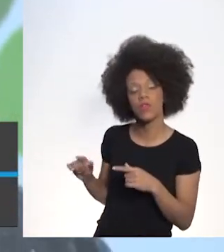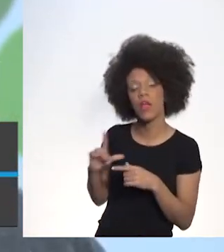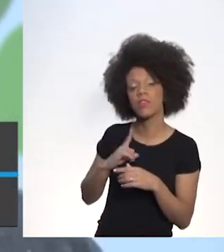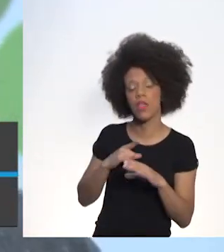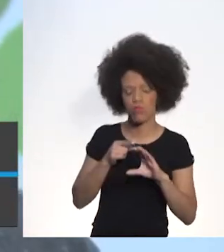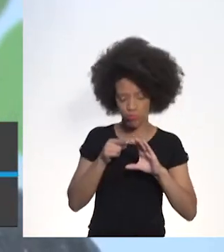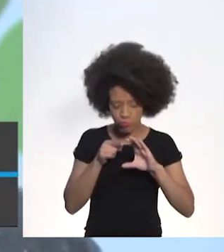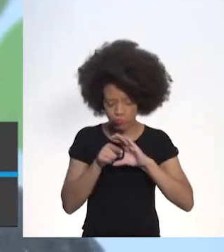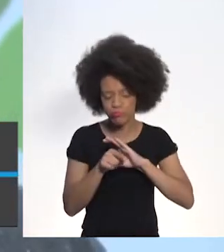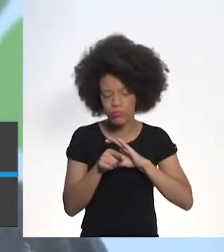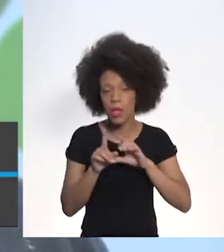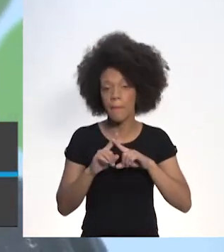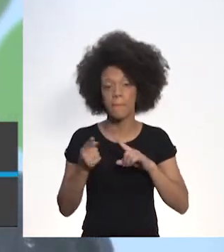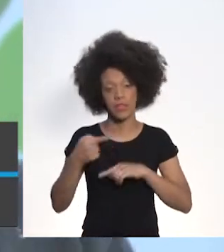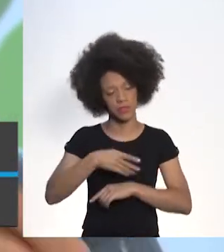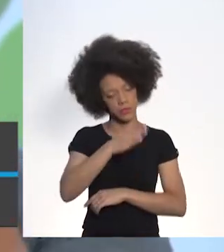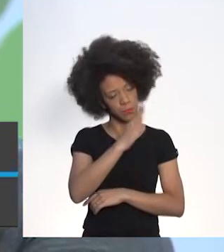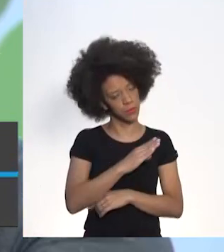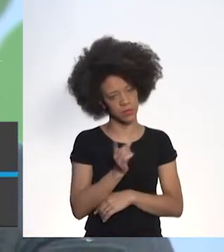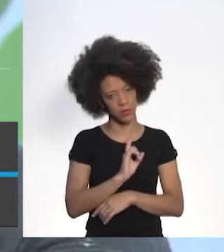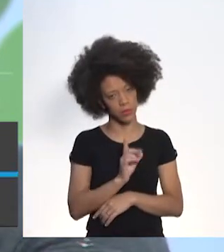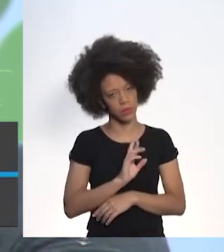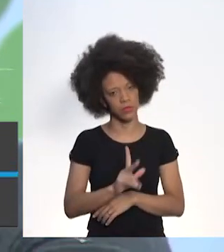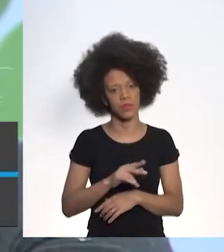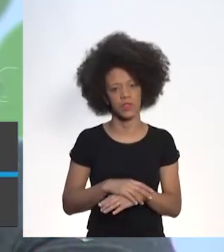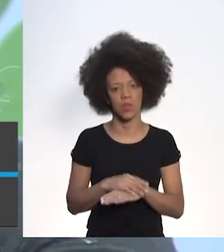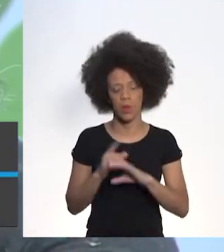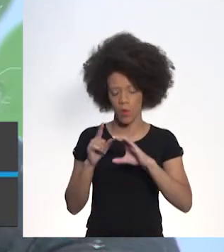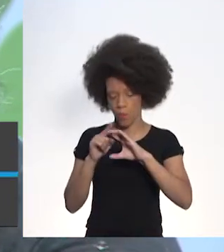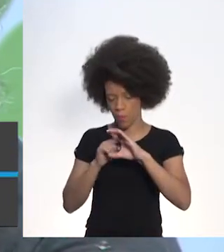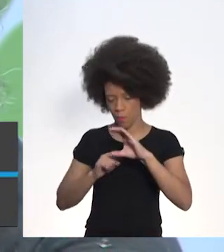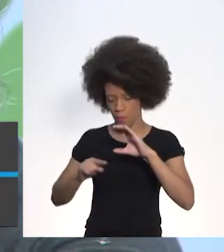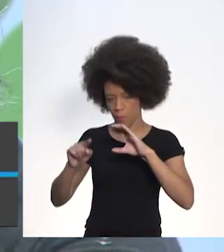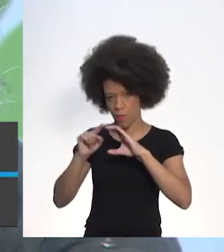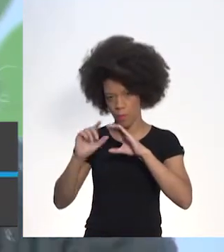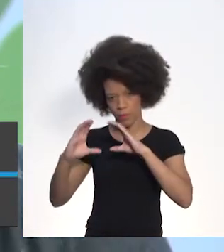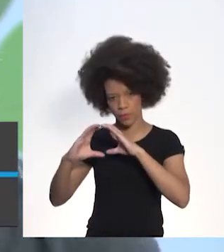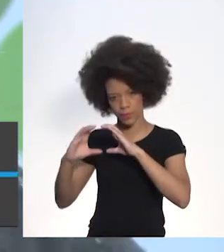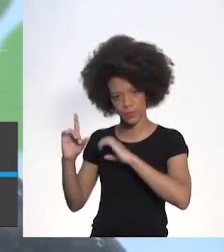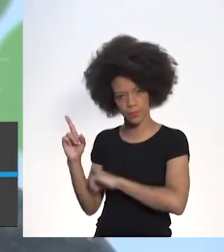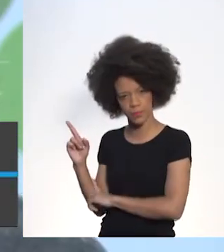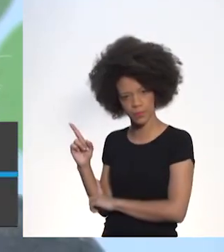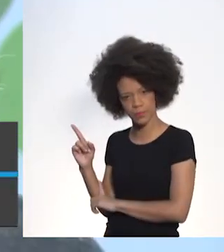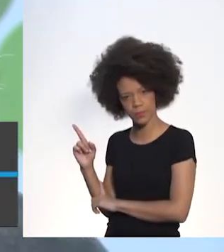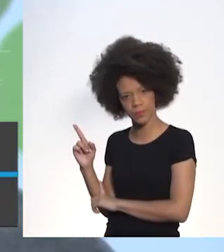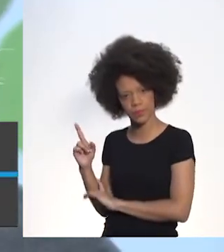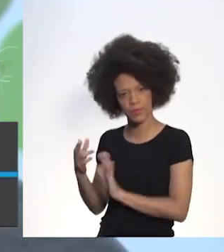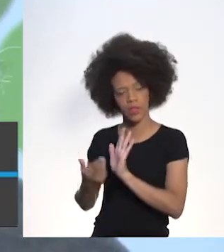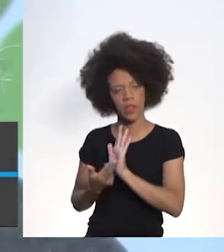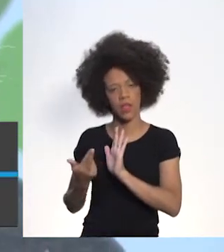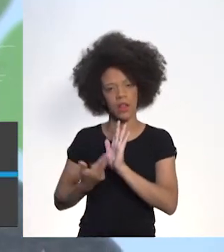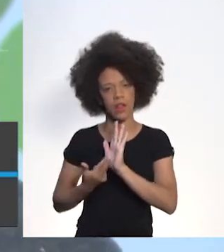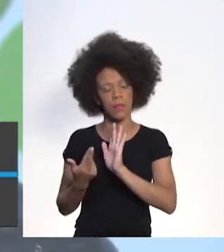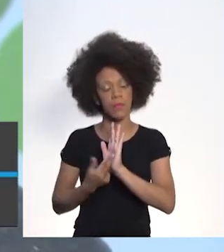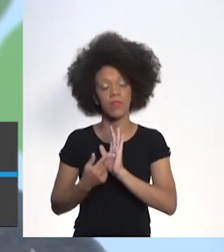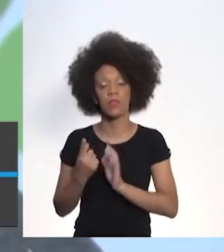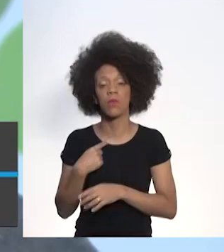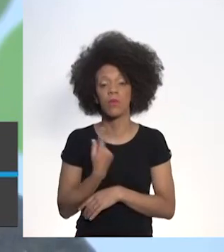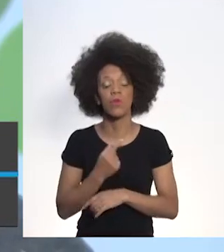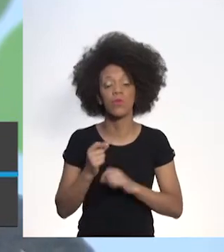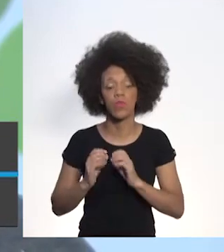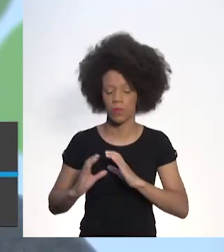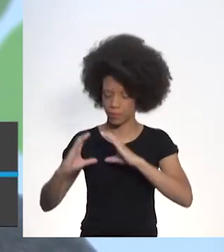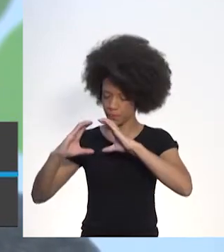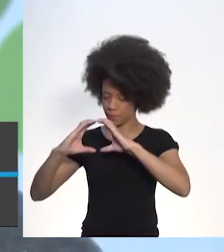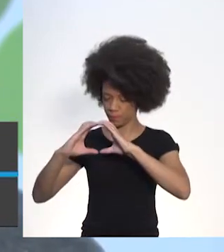mas no nosso caso aqui, ó, essa chapa aqui, toda a face aqui da moeda, ela representa para nós, né, um